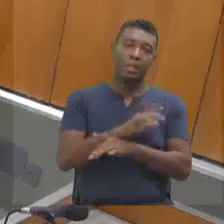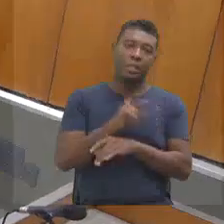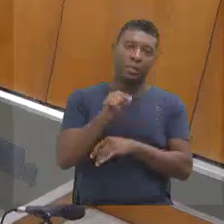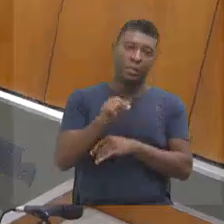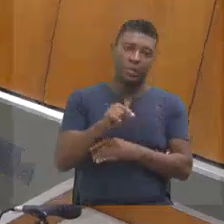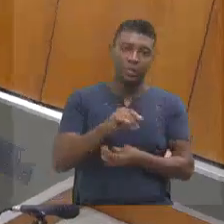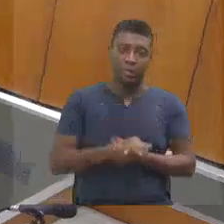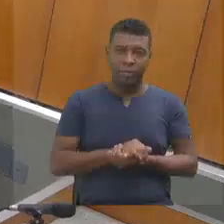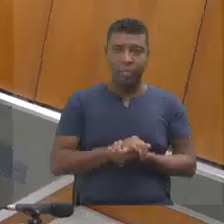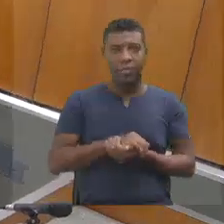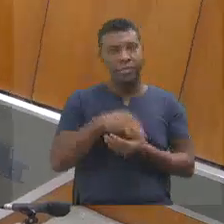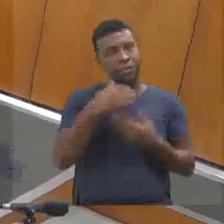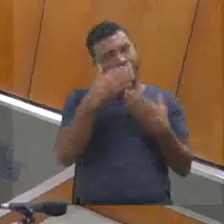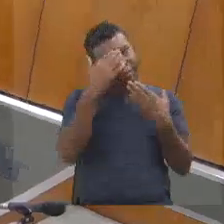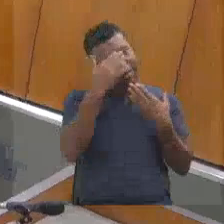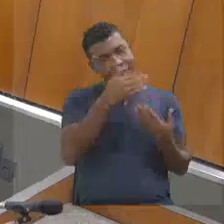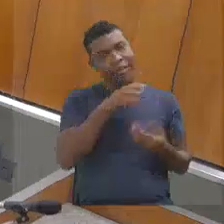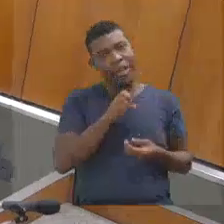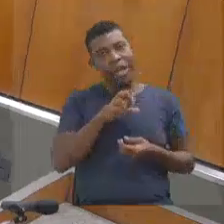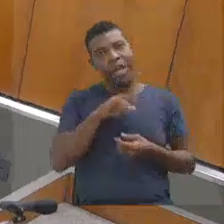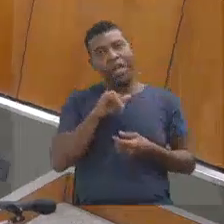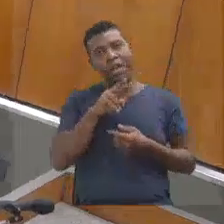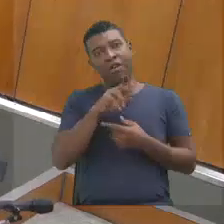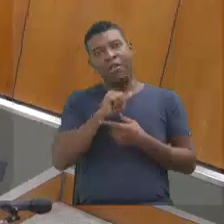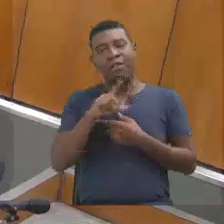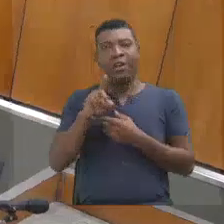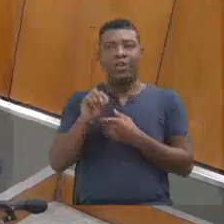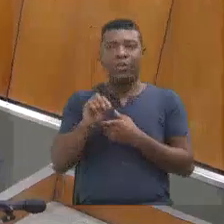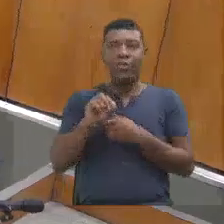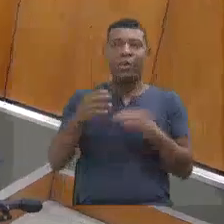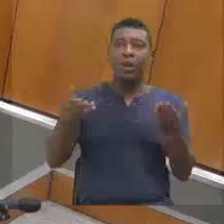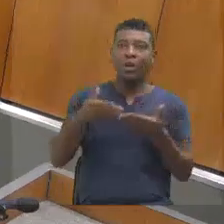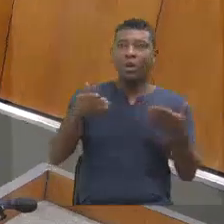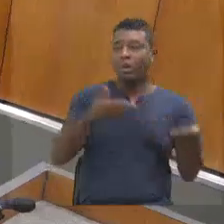Obrigado Erivaldo com a palavra Doutor Maurício